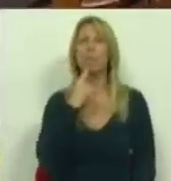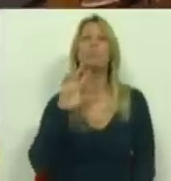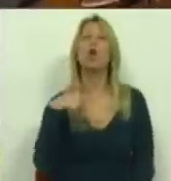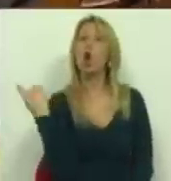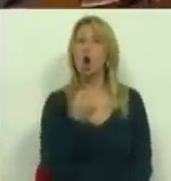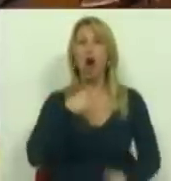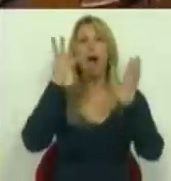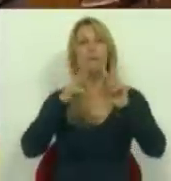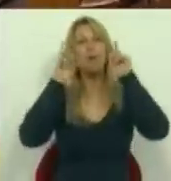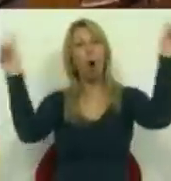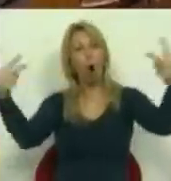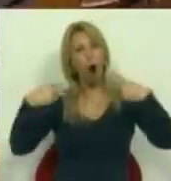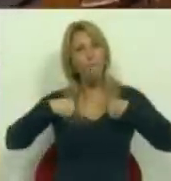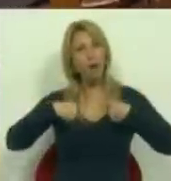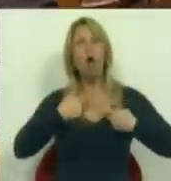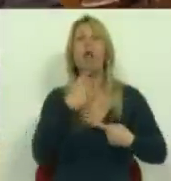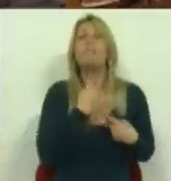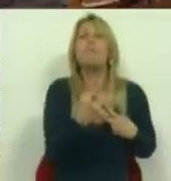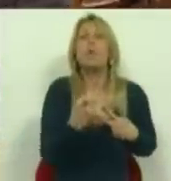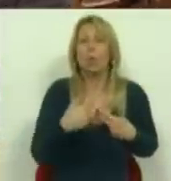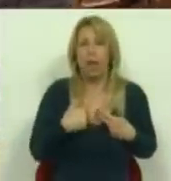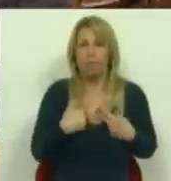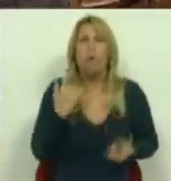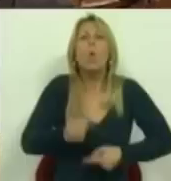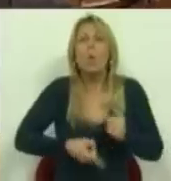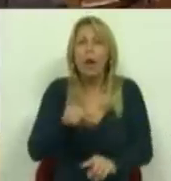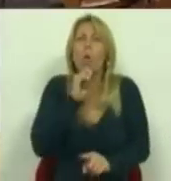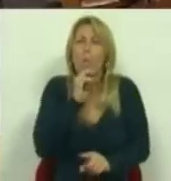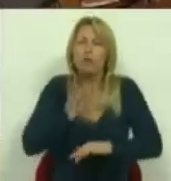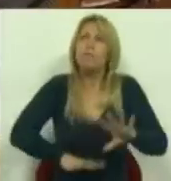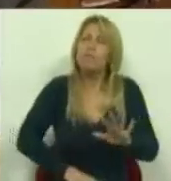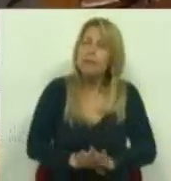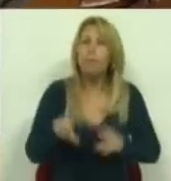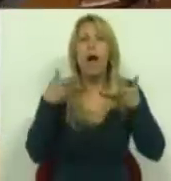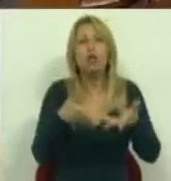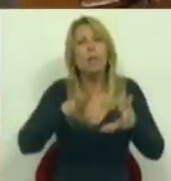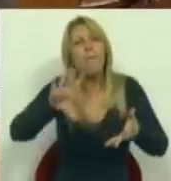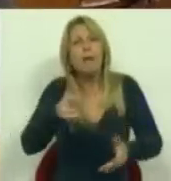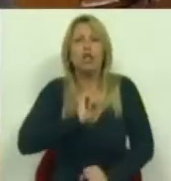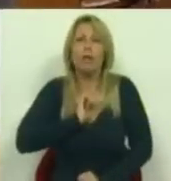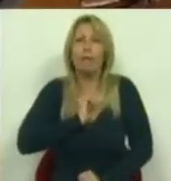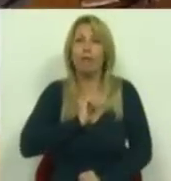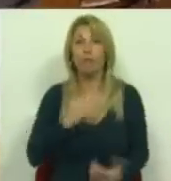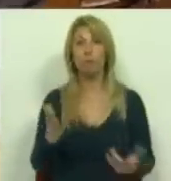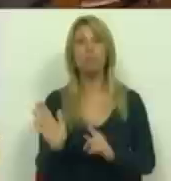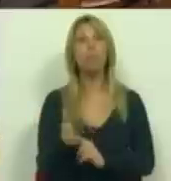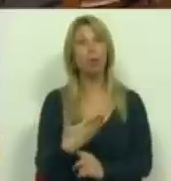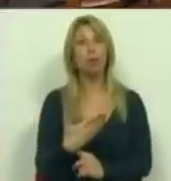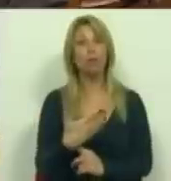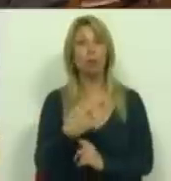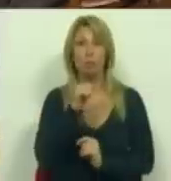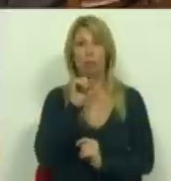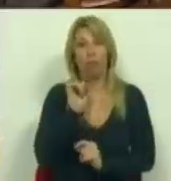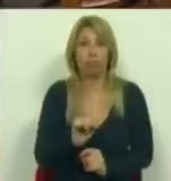para nós e perguntar: o que é que eu posso fazer pelo meu país? Tamanho patriotismo era, afinal, bastante